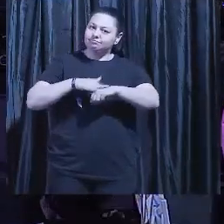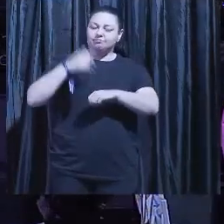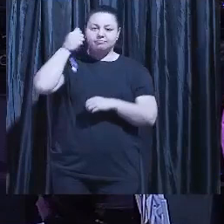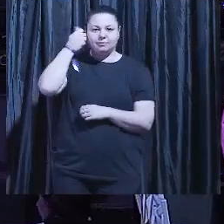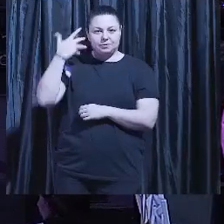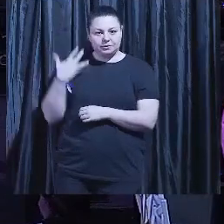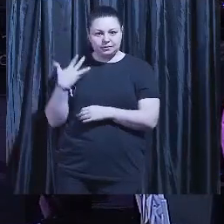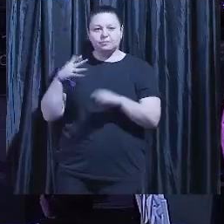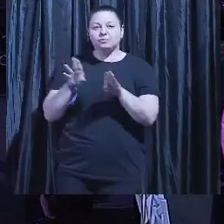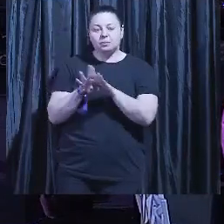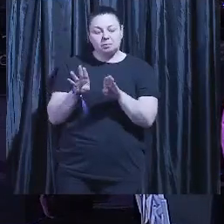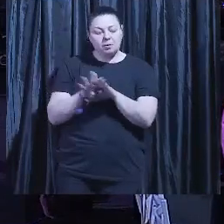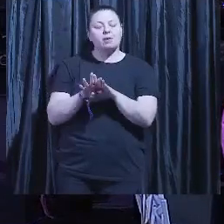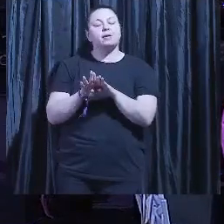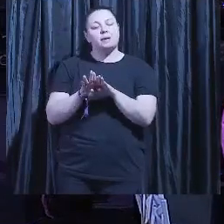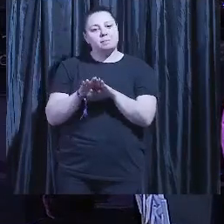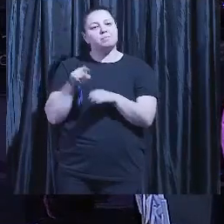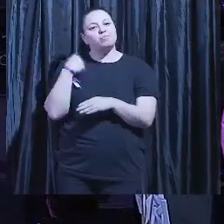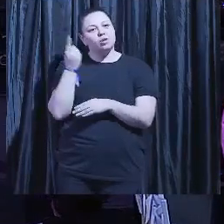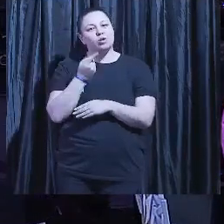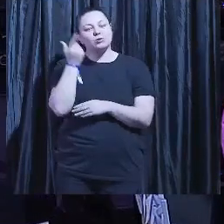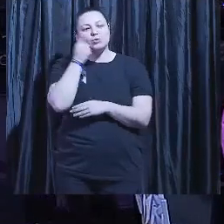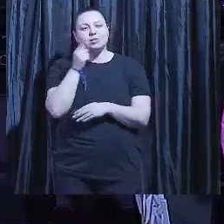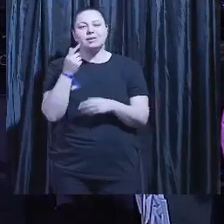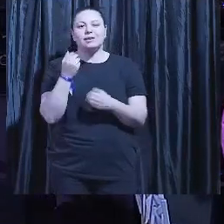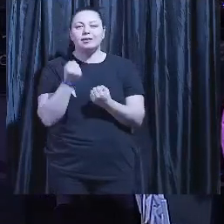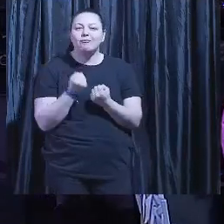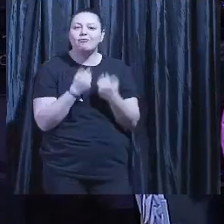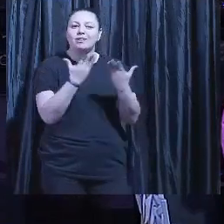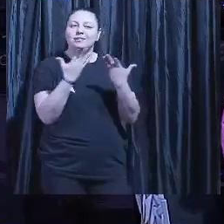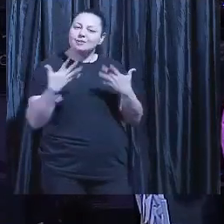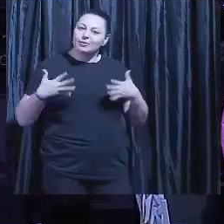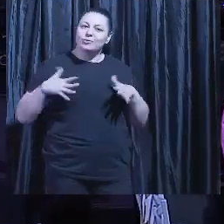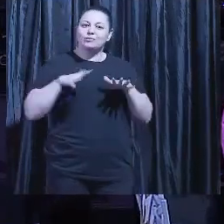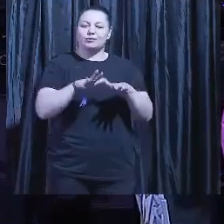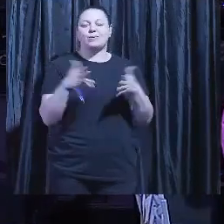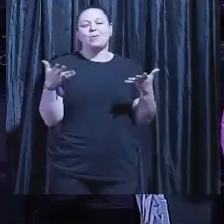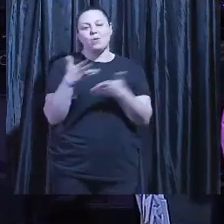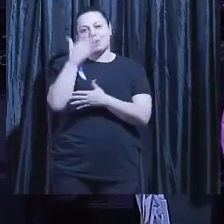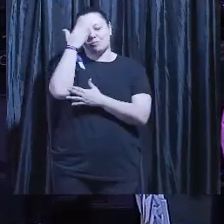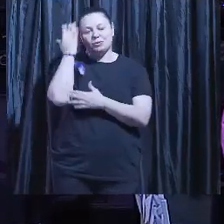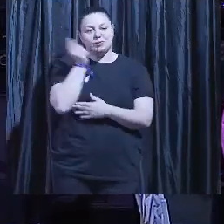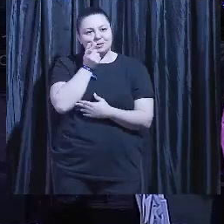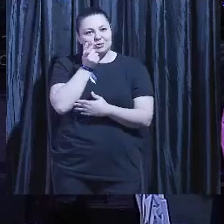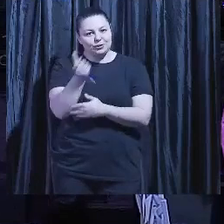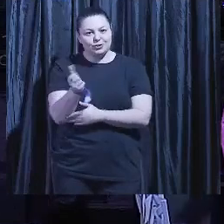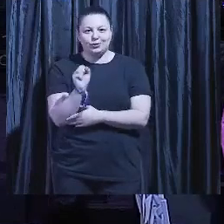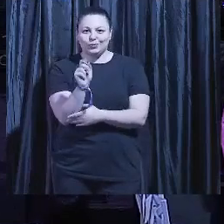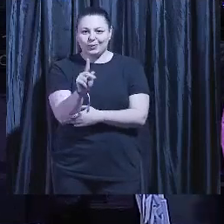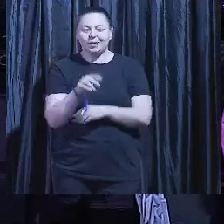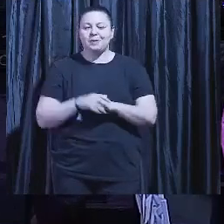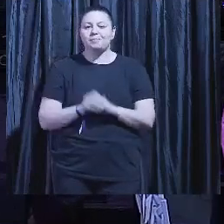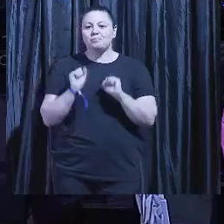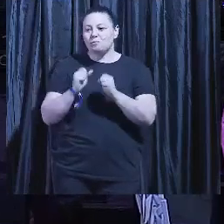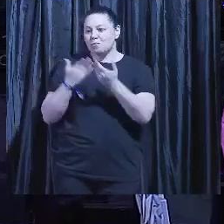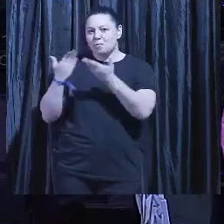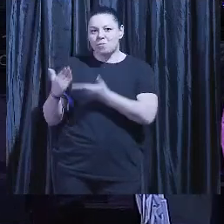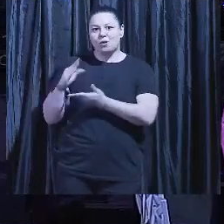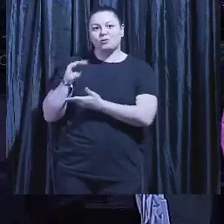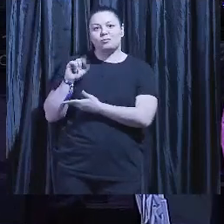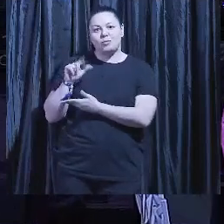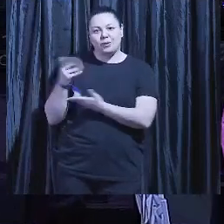uma descrição de si mesmos para a gente garantir o máximo de inclusão aí para quem está nos assistindo. Pode começar com o Bola, depois o